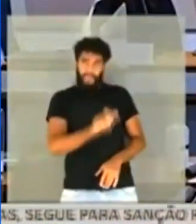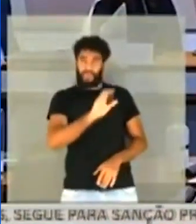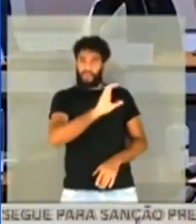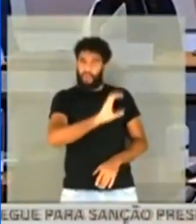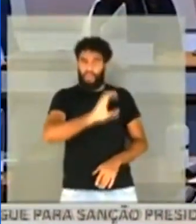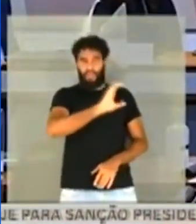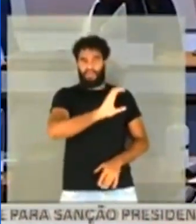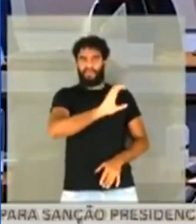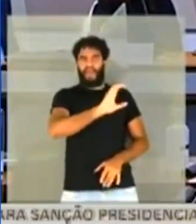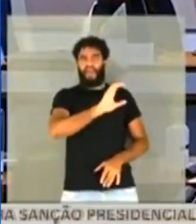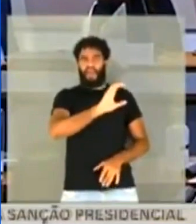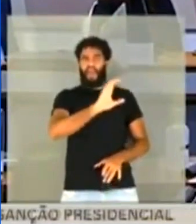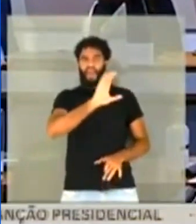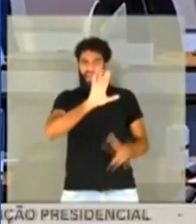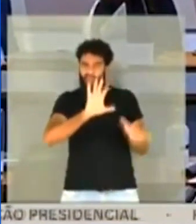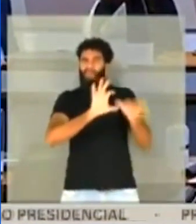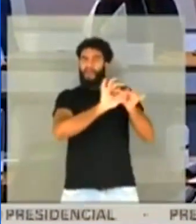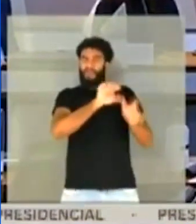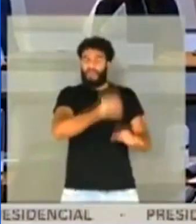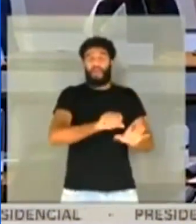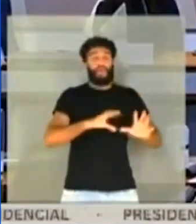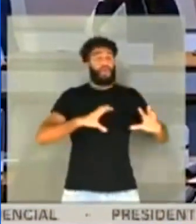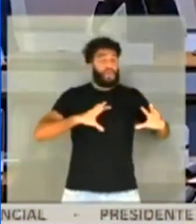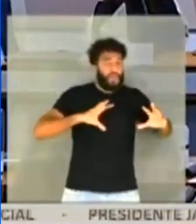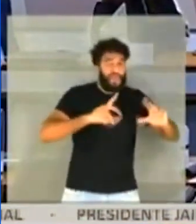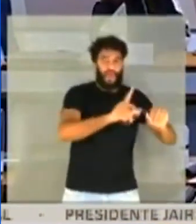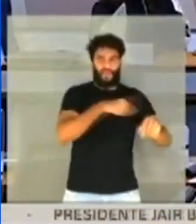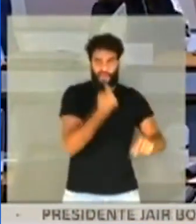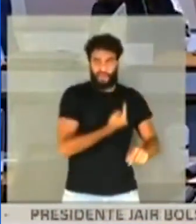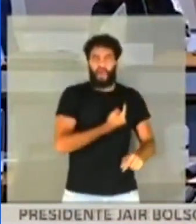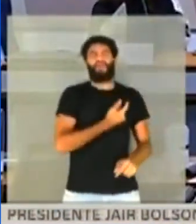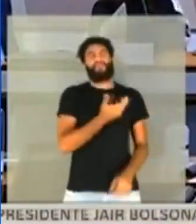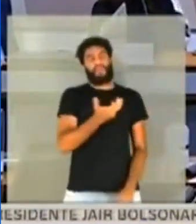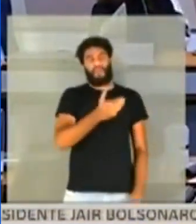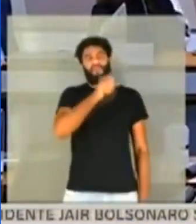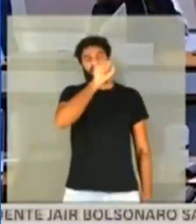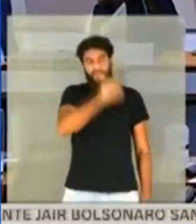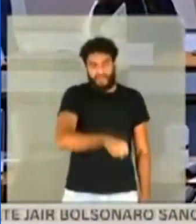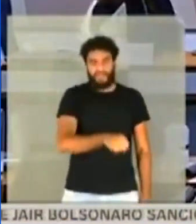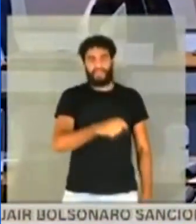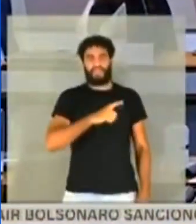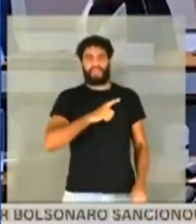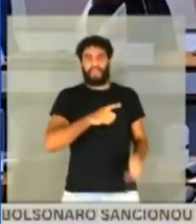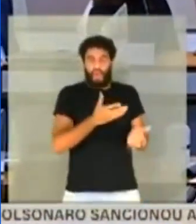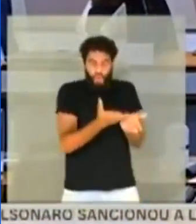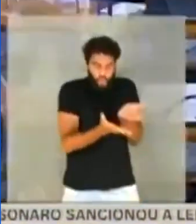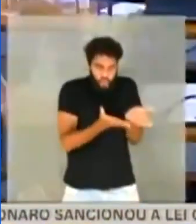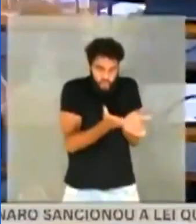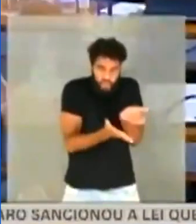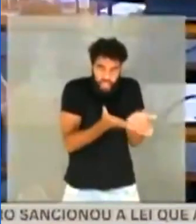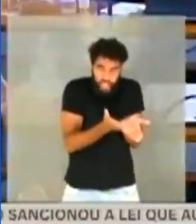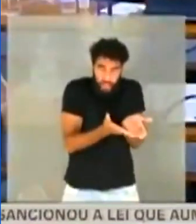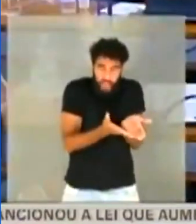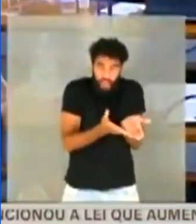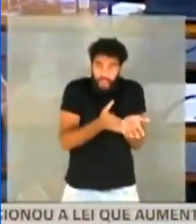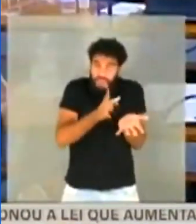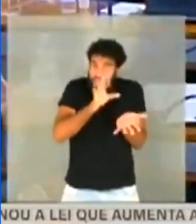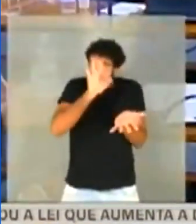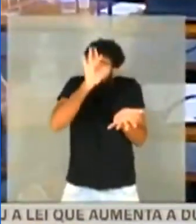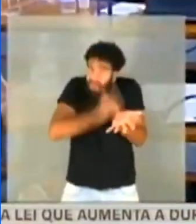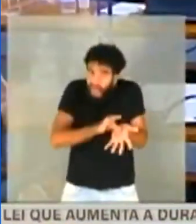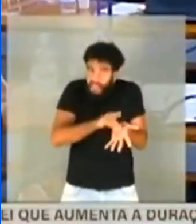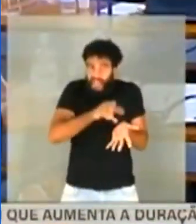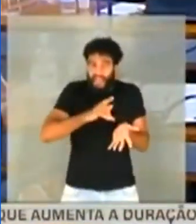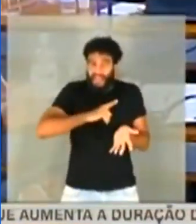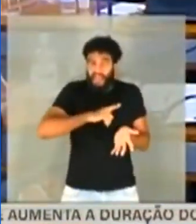ciência. É, todos nós somos absolutamente a favor de uma terapia precoce que exista.